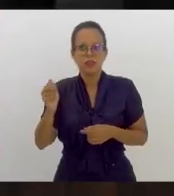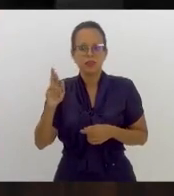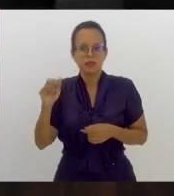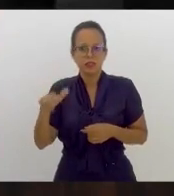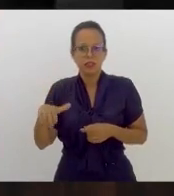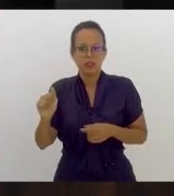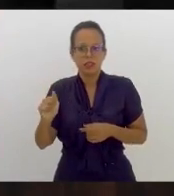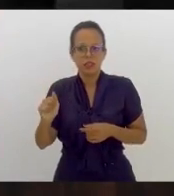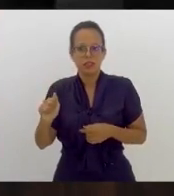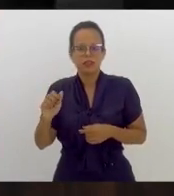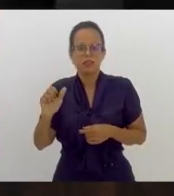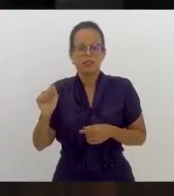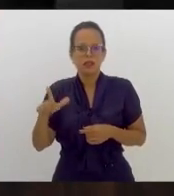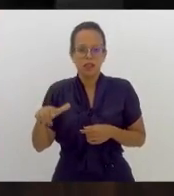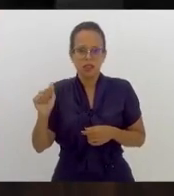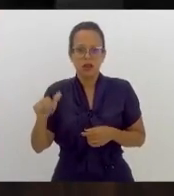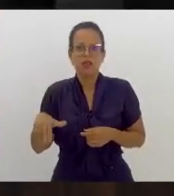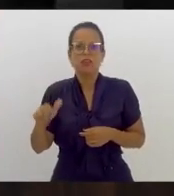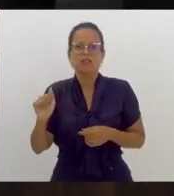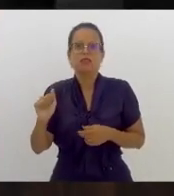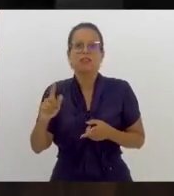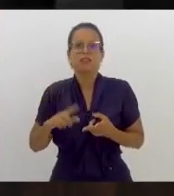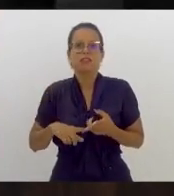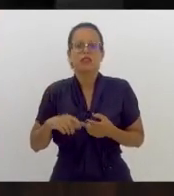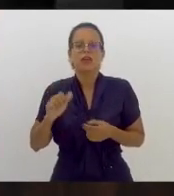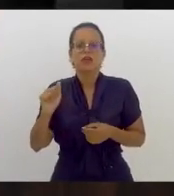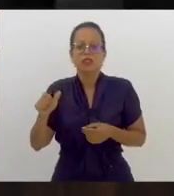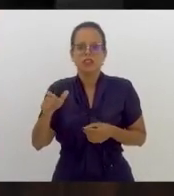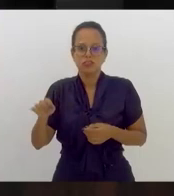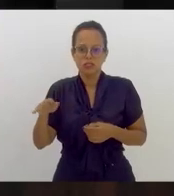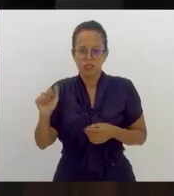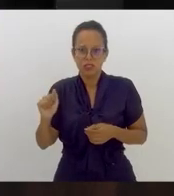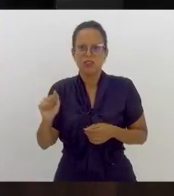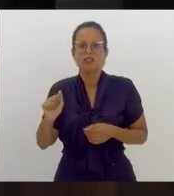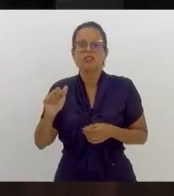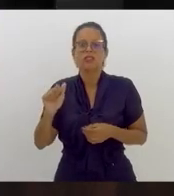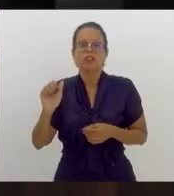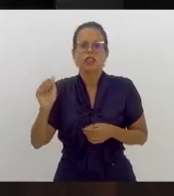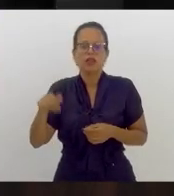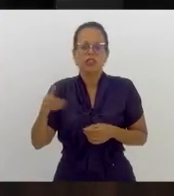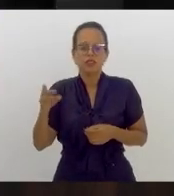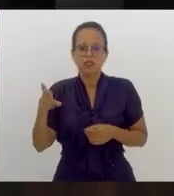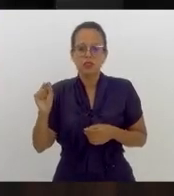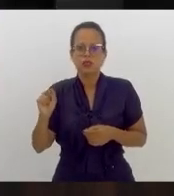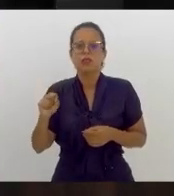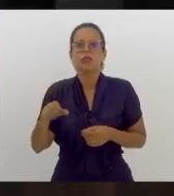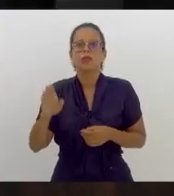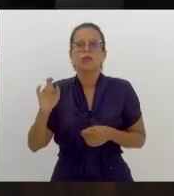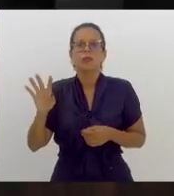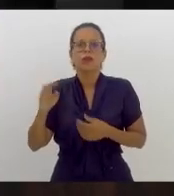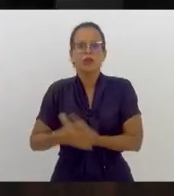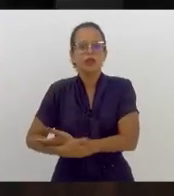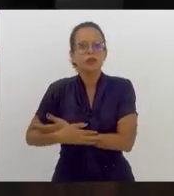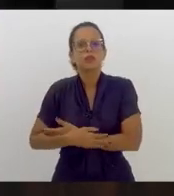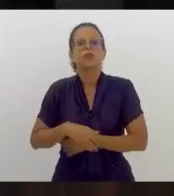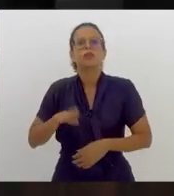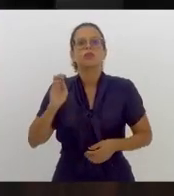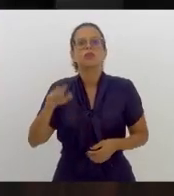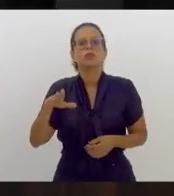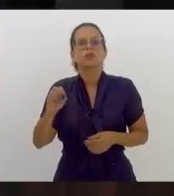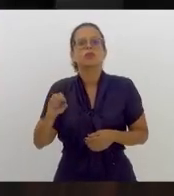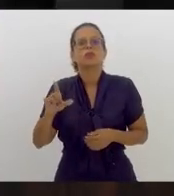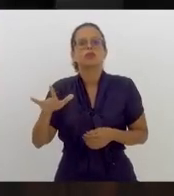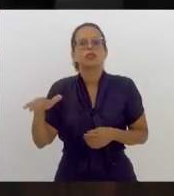presidente vai votar. Alana Passo, Alexandre Freitas, Alexandre Knoploch, Anderson Alexandre, André Correia, Bebeto, Bruno Dauari, Célia